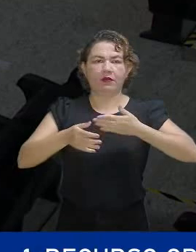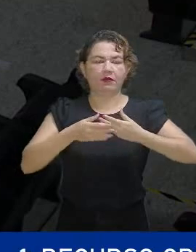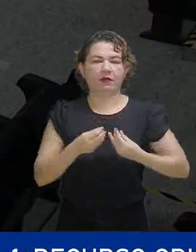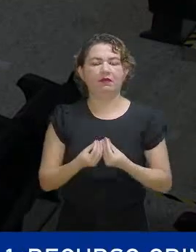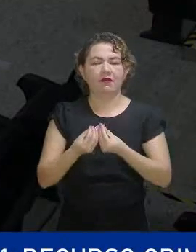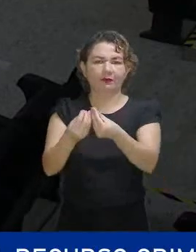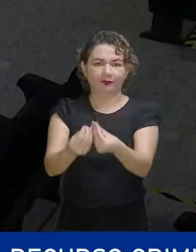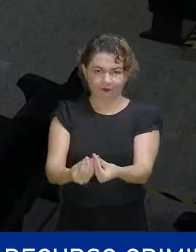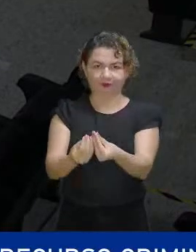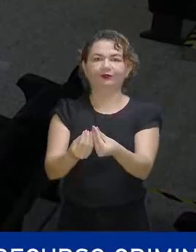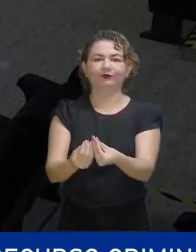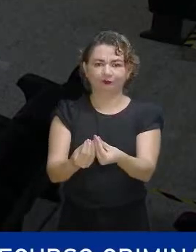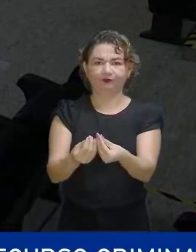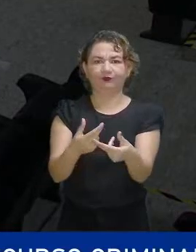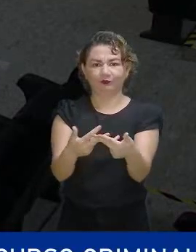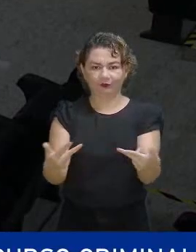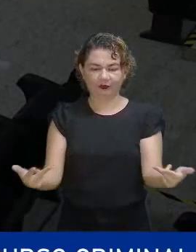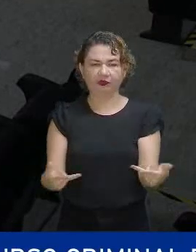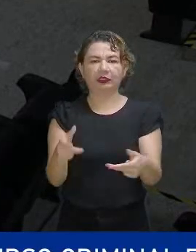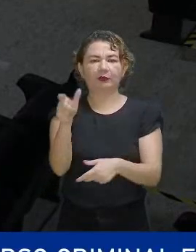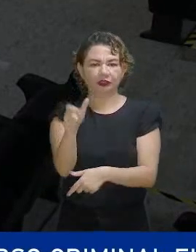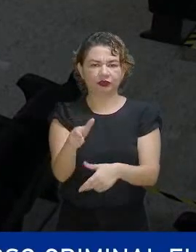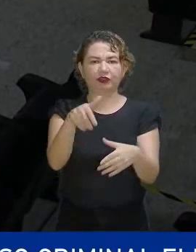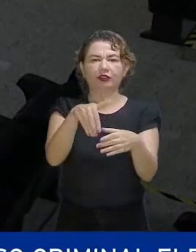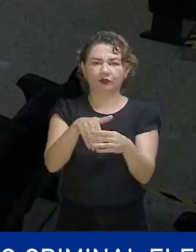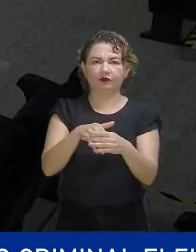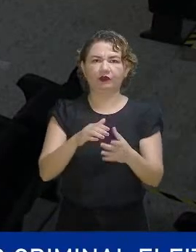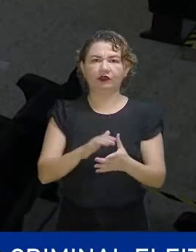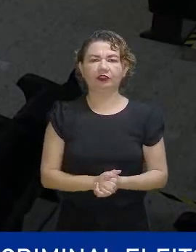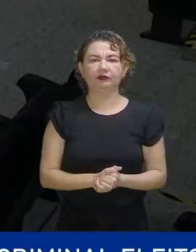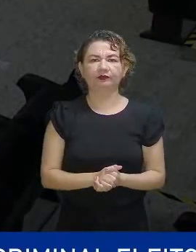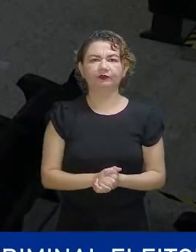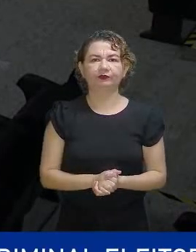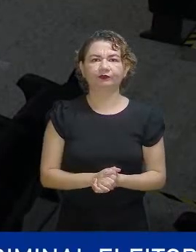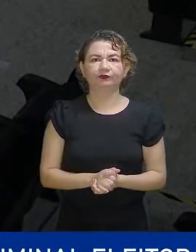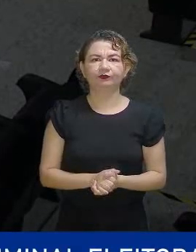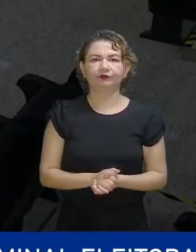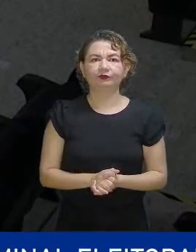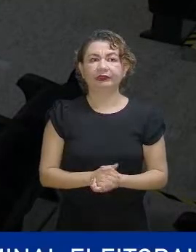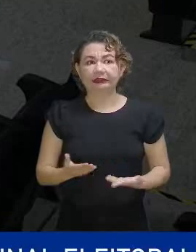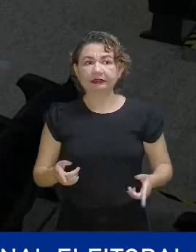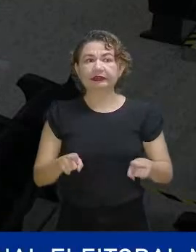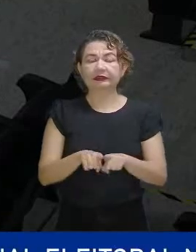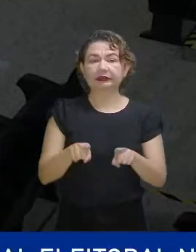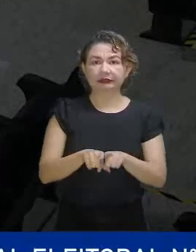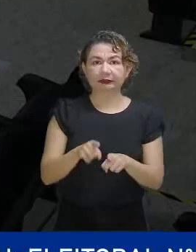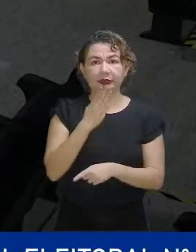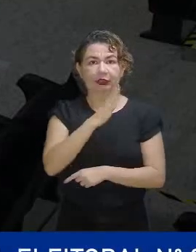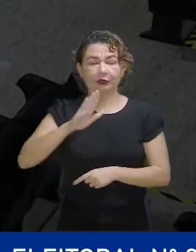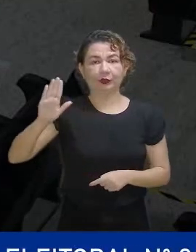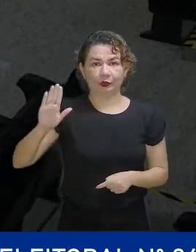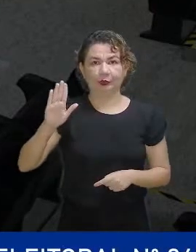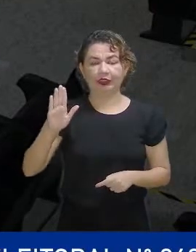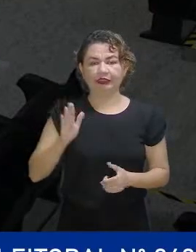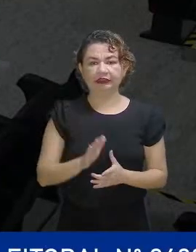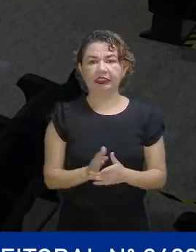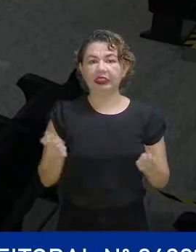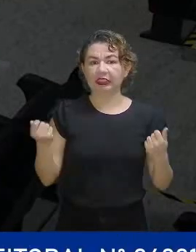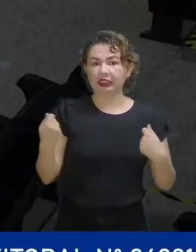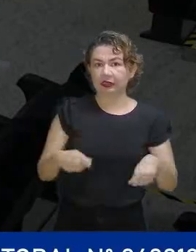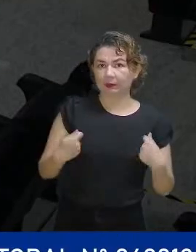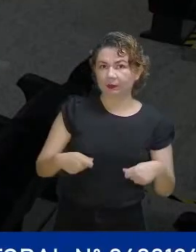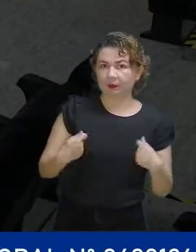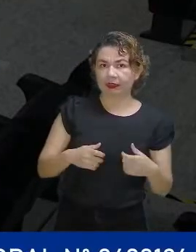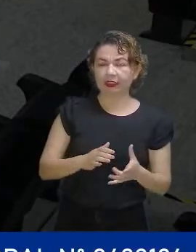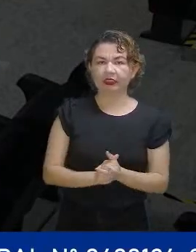entrega da benesse ao eleitor ou de que este aceite a oferta. O tipo exige que a promessa ou oferta seja feita a